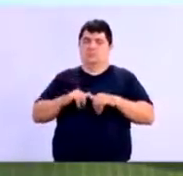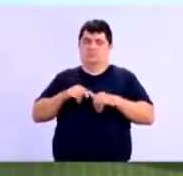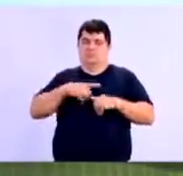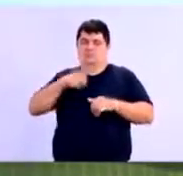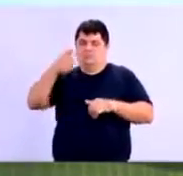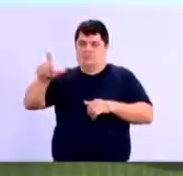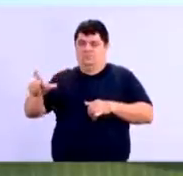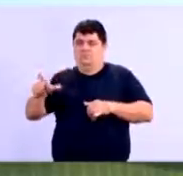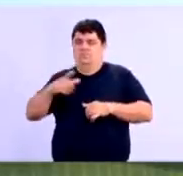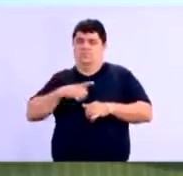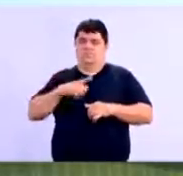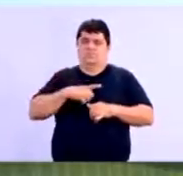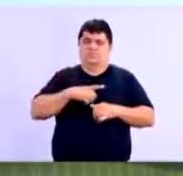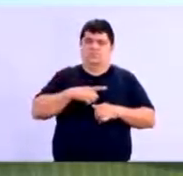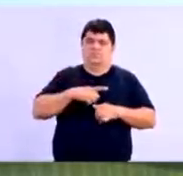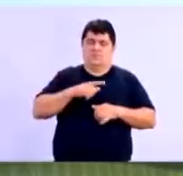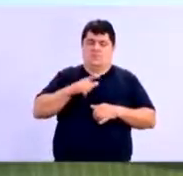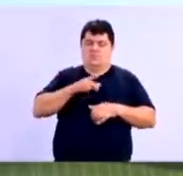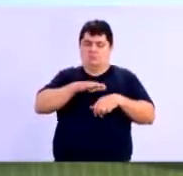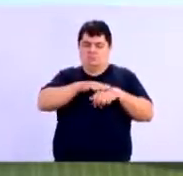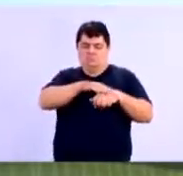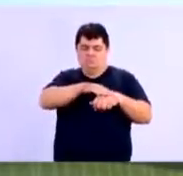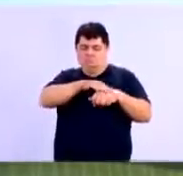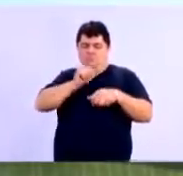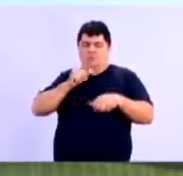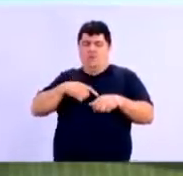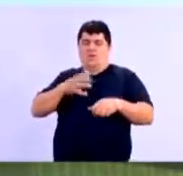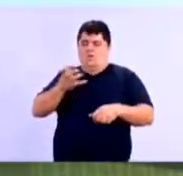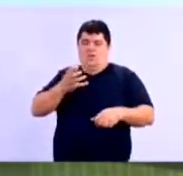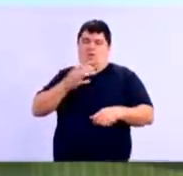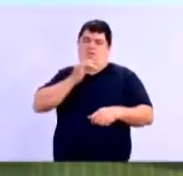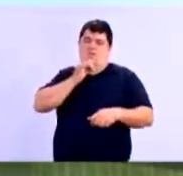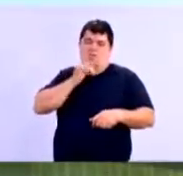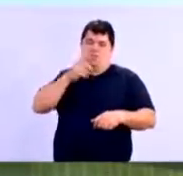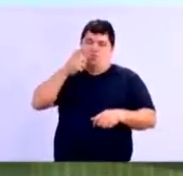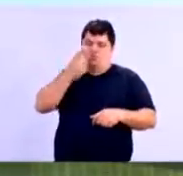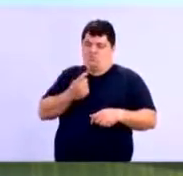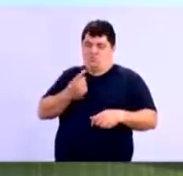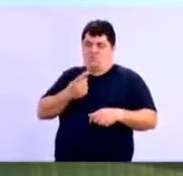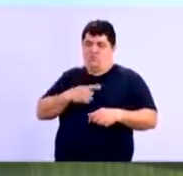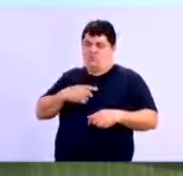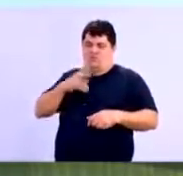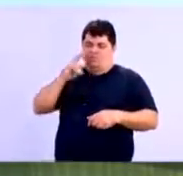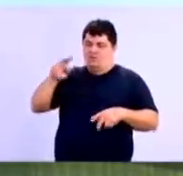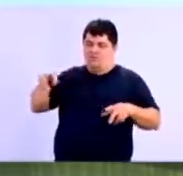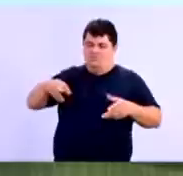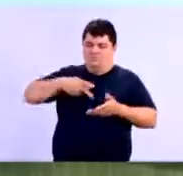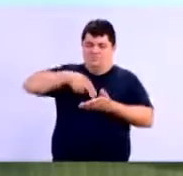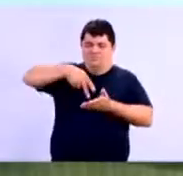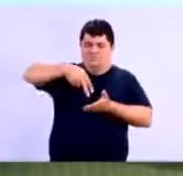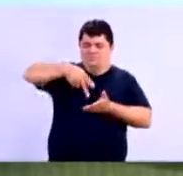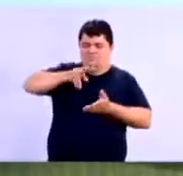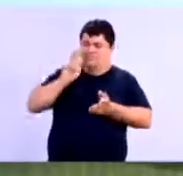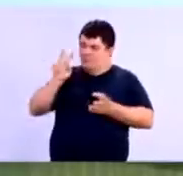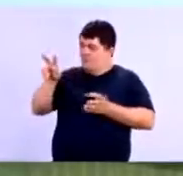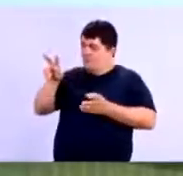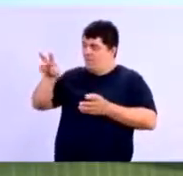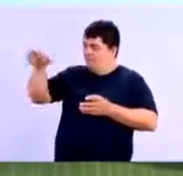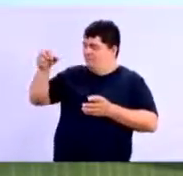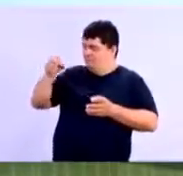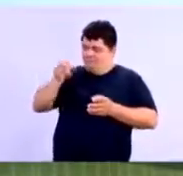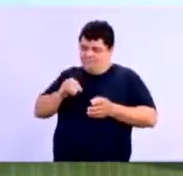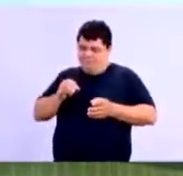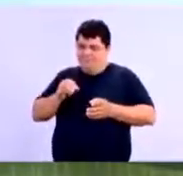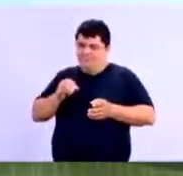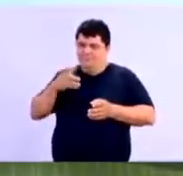fator, tem alguma coisa que chama para você comprar e você compra um segundo produto. Mas isso é outro assunto. Mas a base é essa, tem